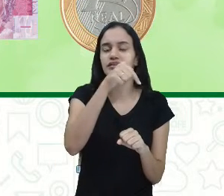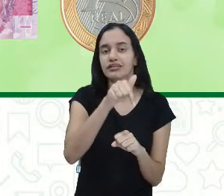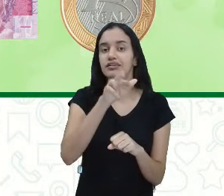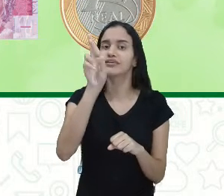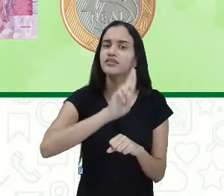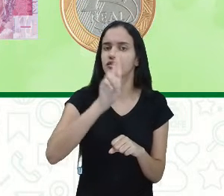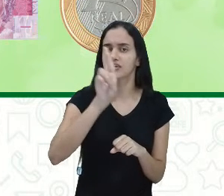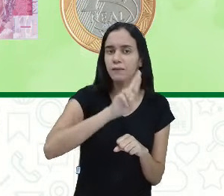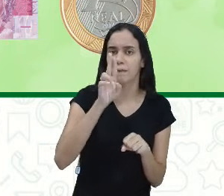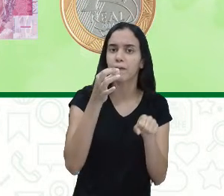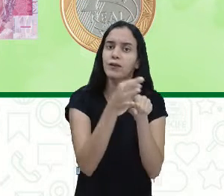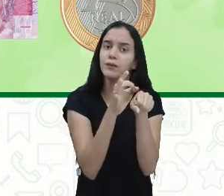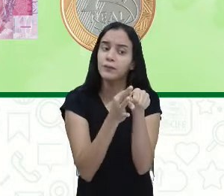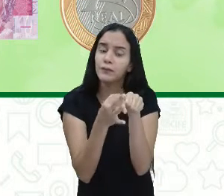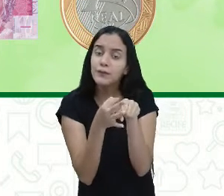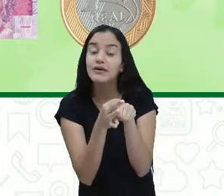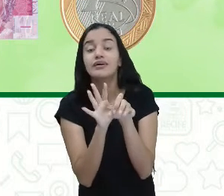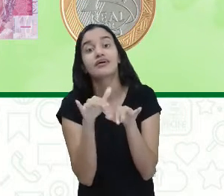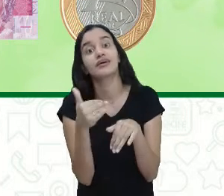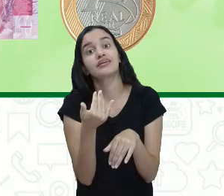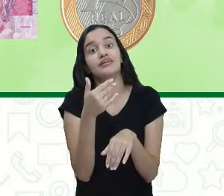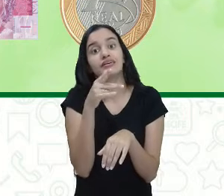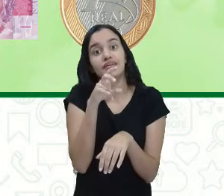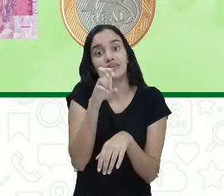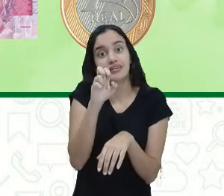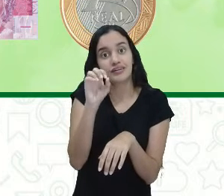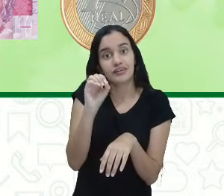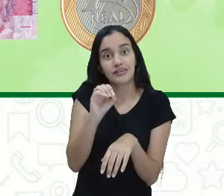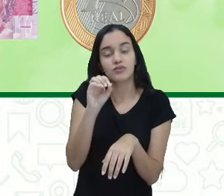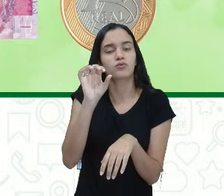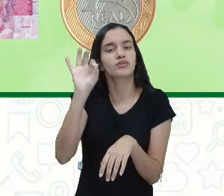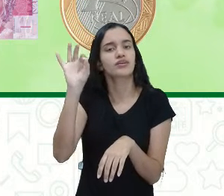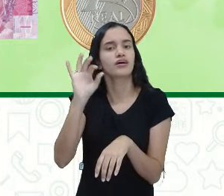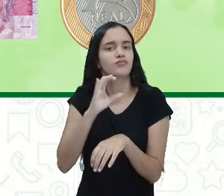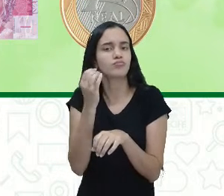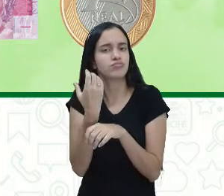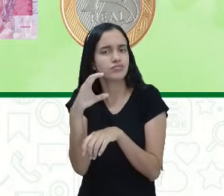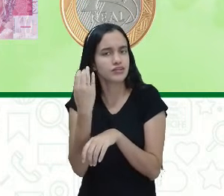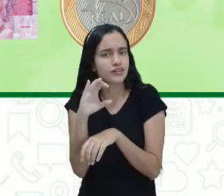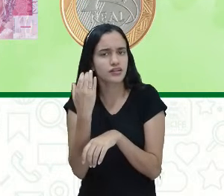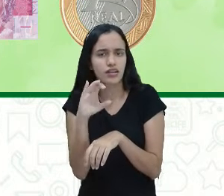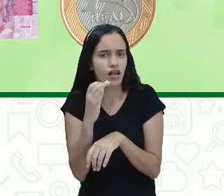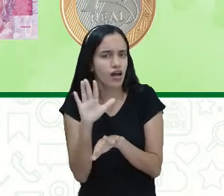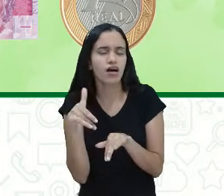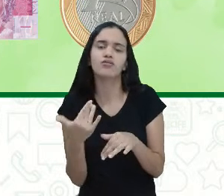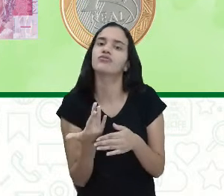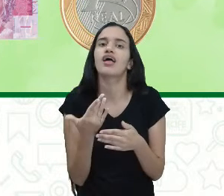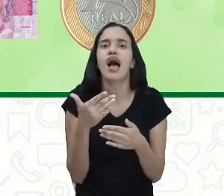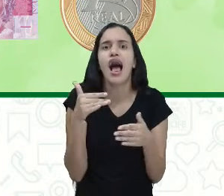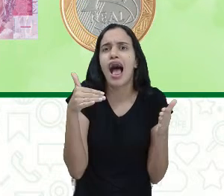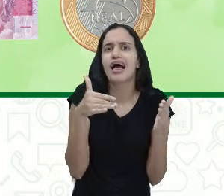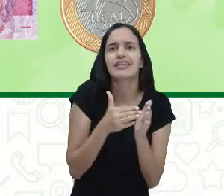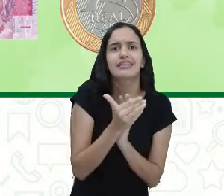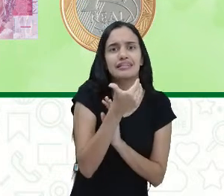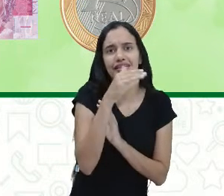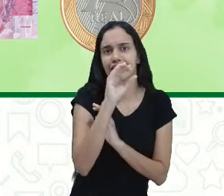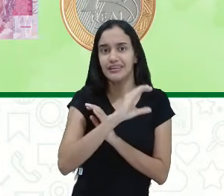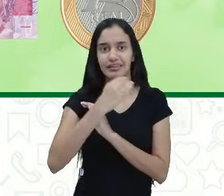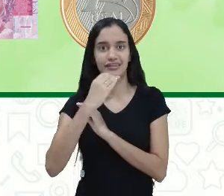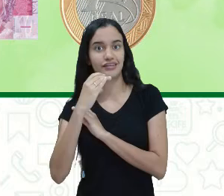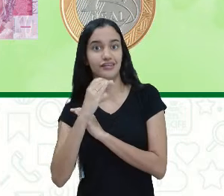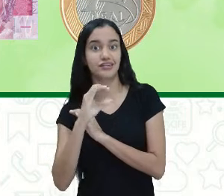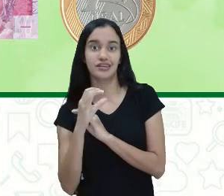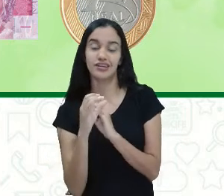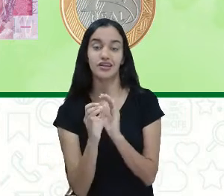reais com moedas de 50 centavos, de 1 real, não teria problema. Até de 10 centavos você poderia